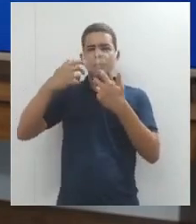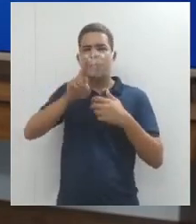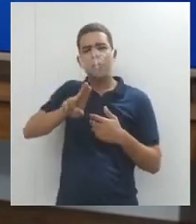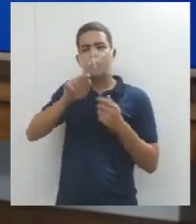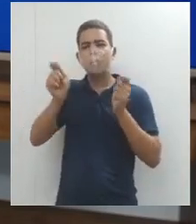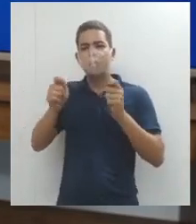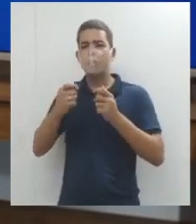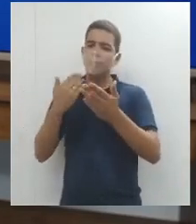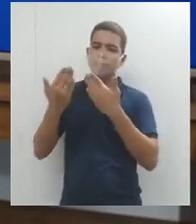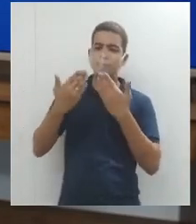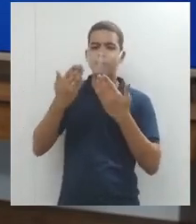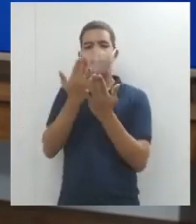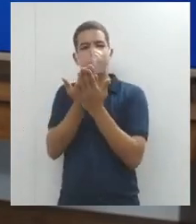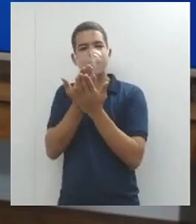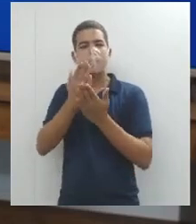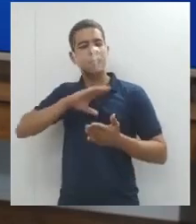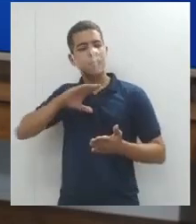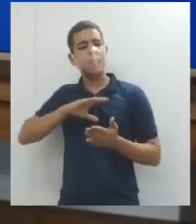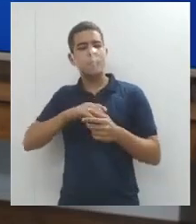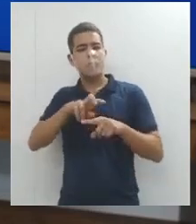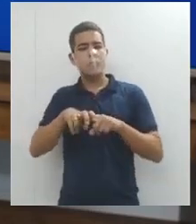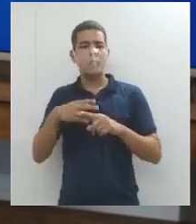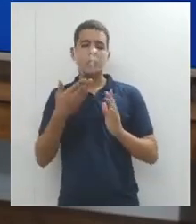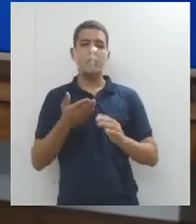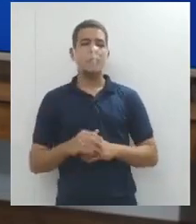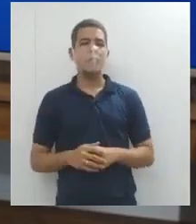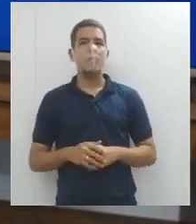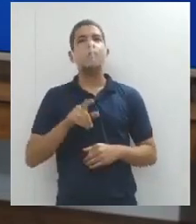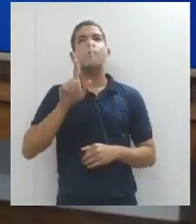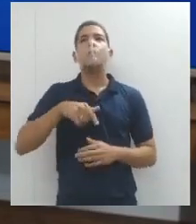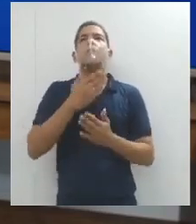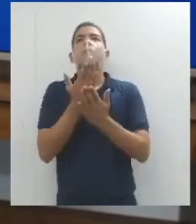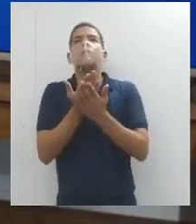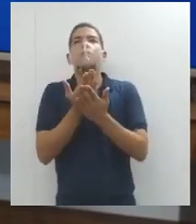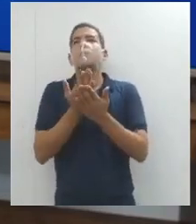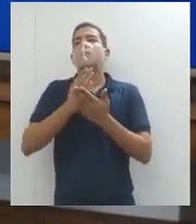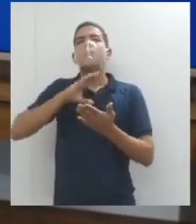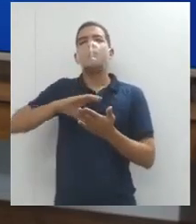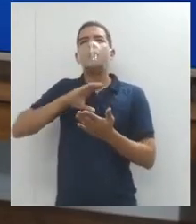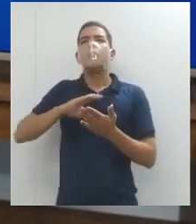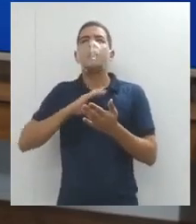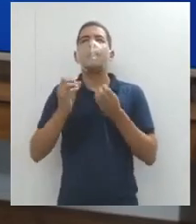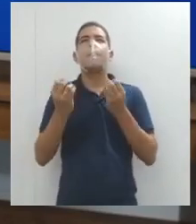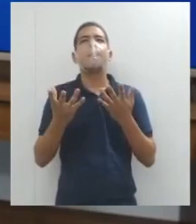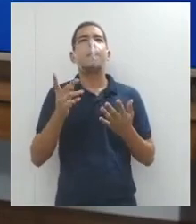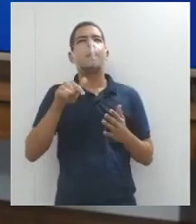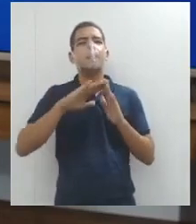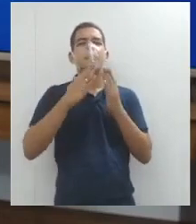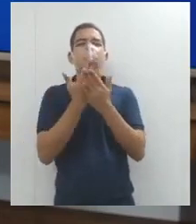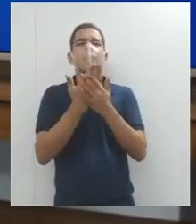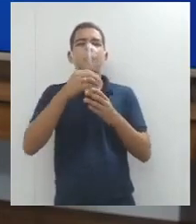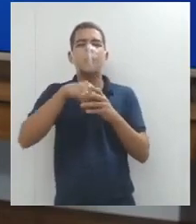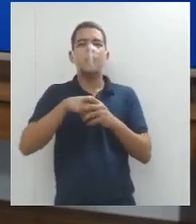nós estudamos língua portuguesa, tá? Não estudamos a língua portuguesa na escola porque não